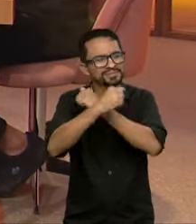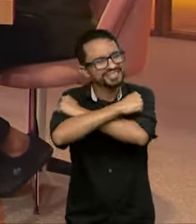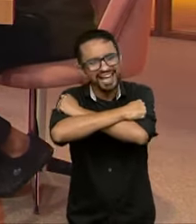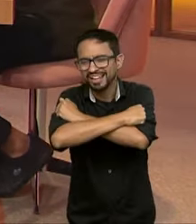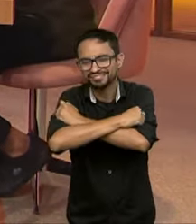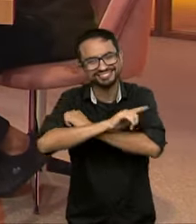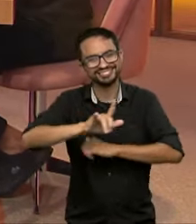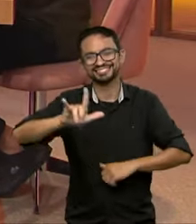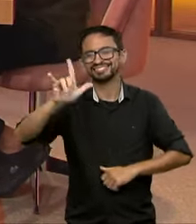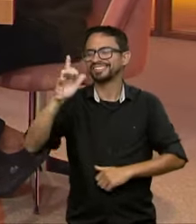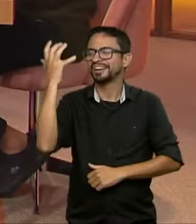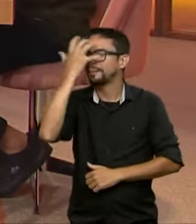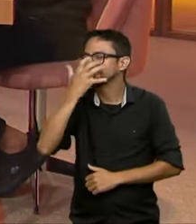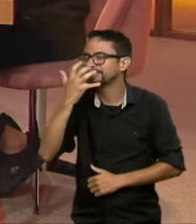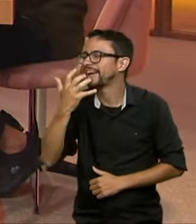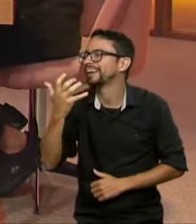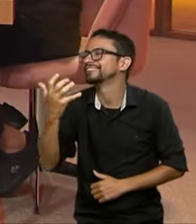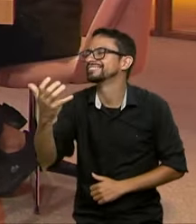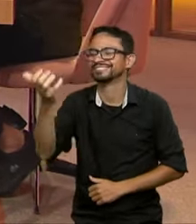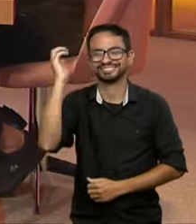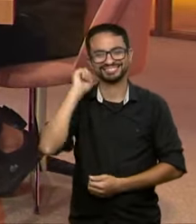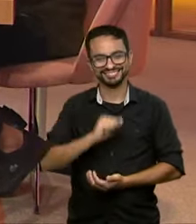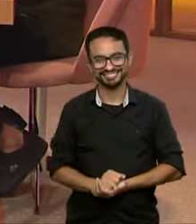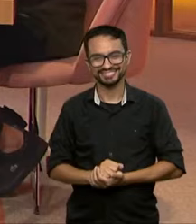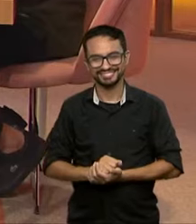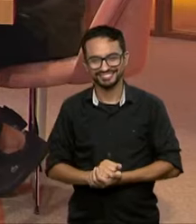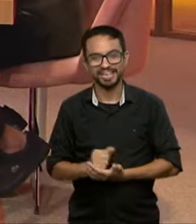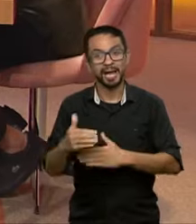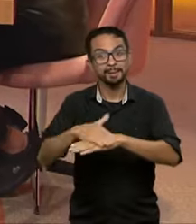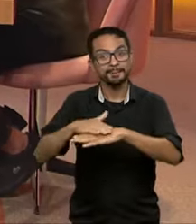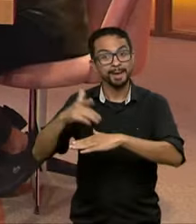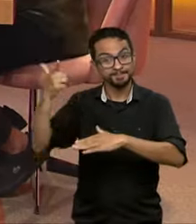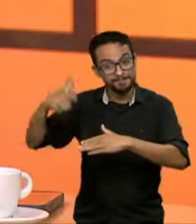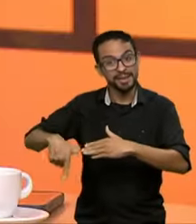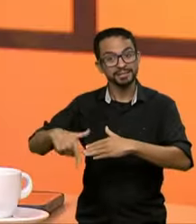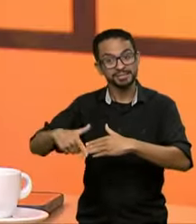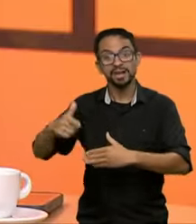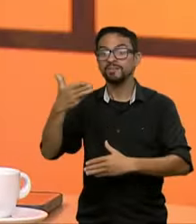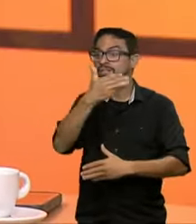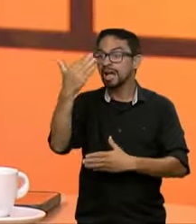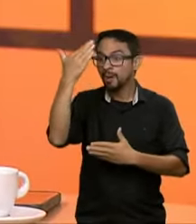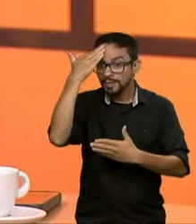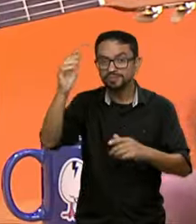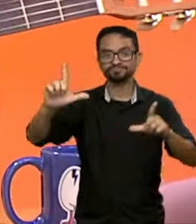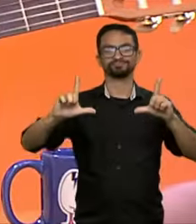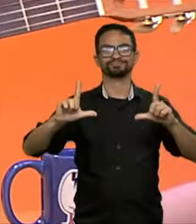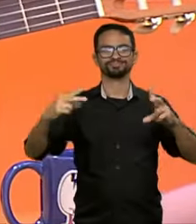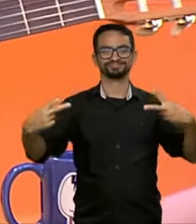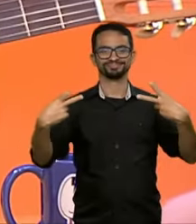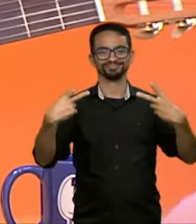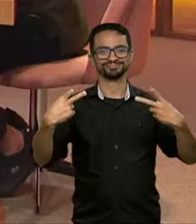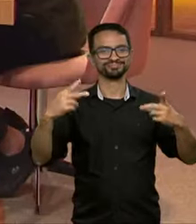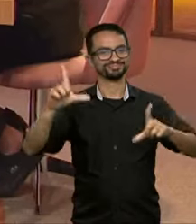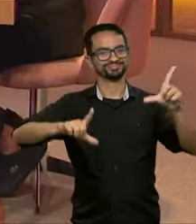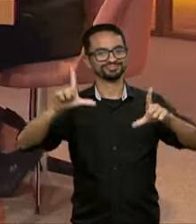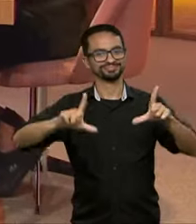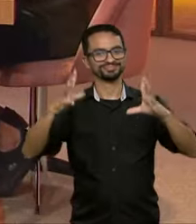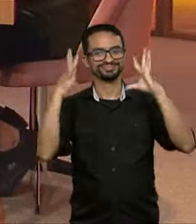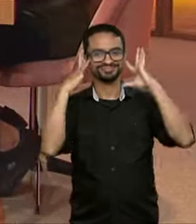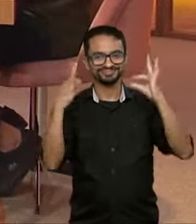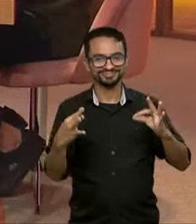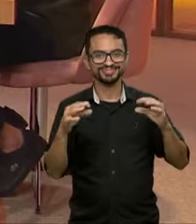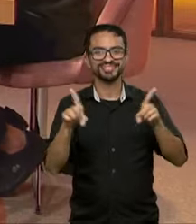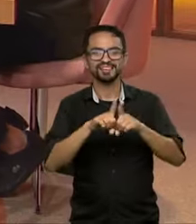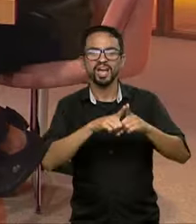a gente... Apaixonado. Apaixonado. A gente vai continuar esse papo daqui a pouco. Aula. E quero agradecer vocês também que acompanharam a gente, as pessoas que